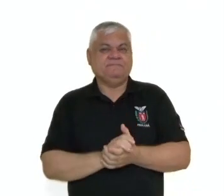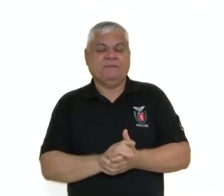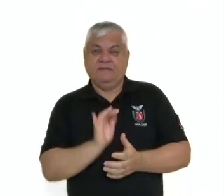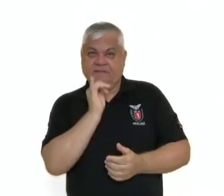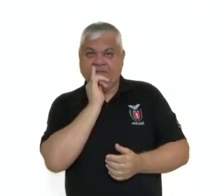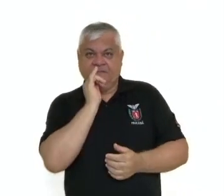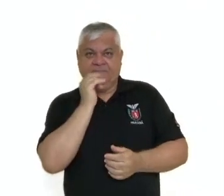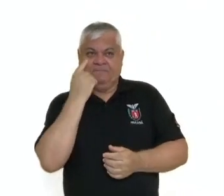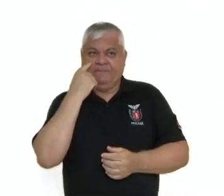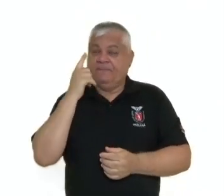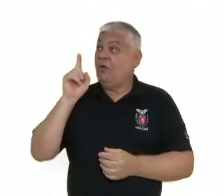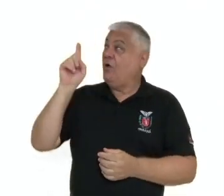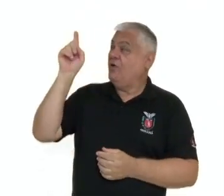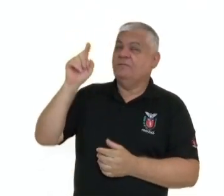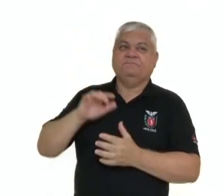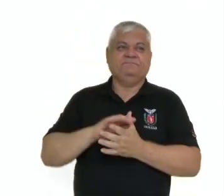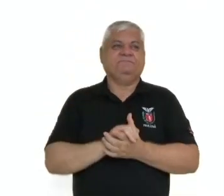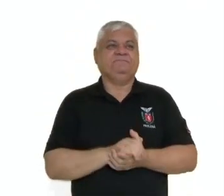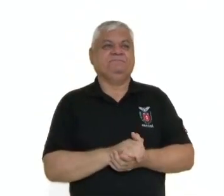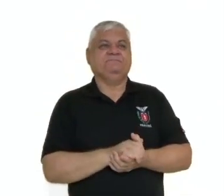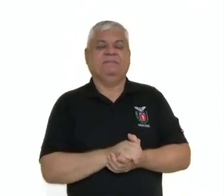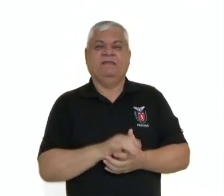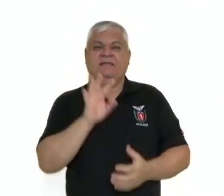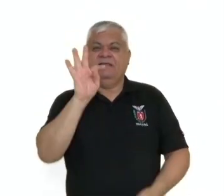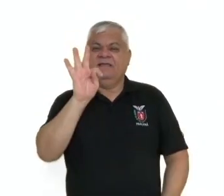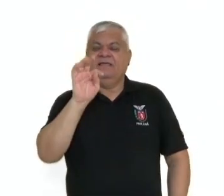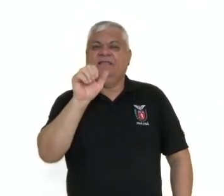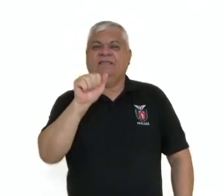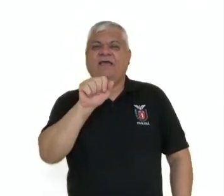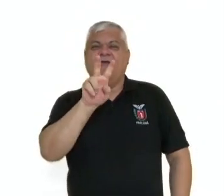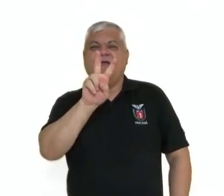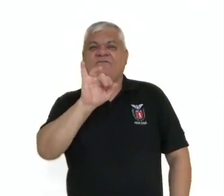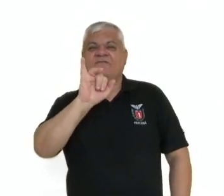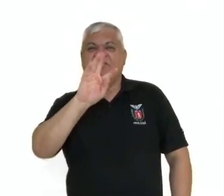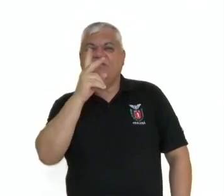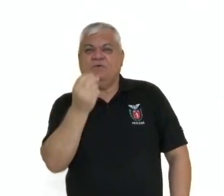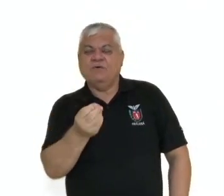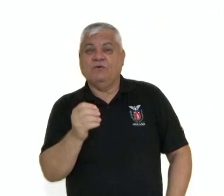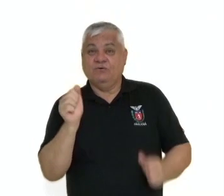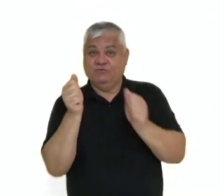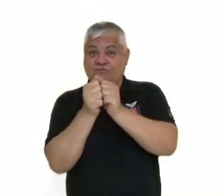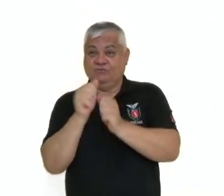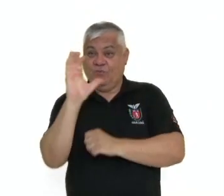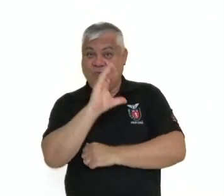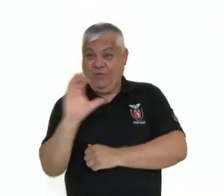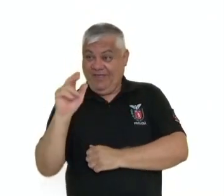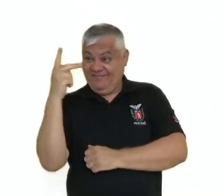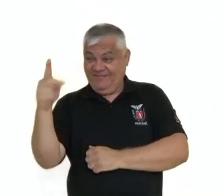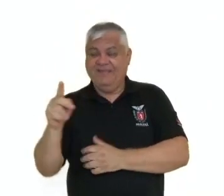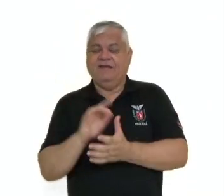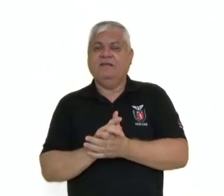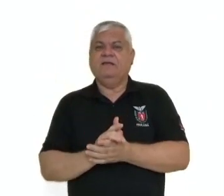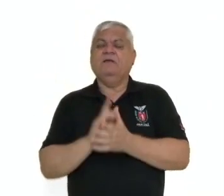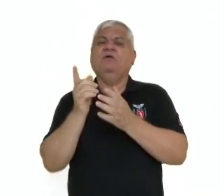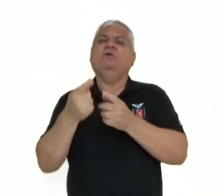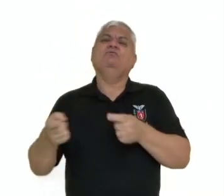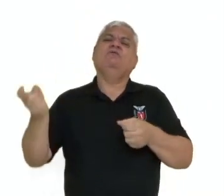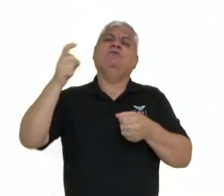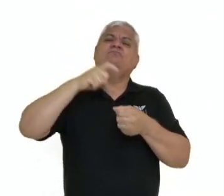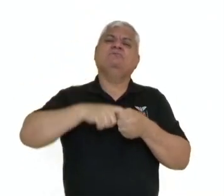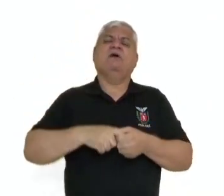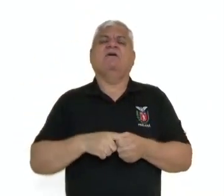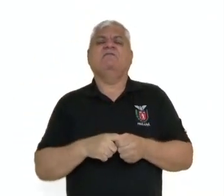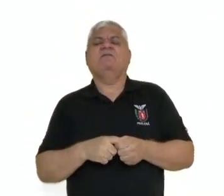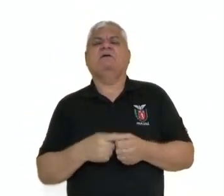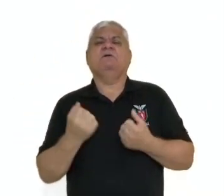exemplo aqui pode ser, né, observado. O Tavinho e o seu cunhado Zezinho Pereira voltavam de jipe